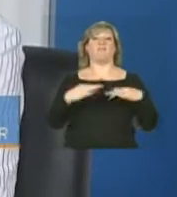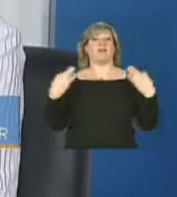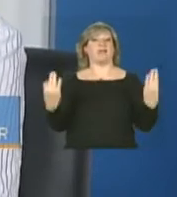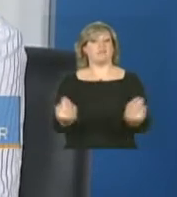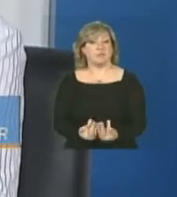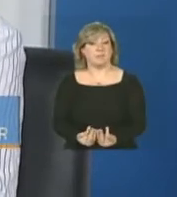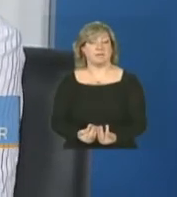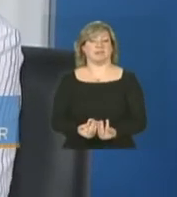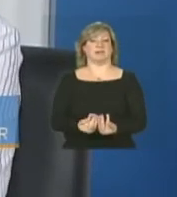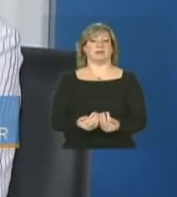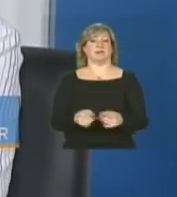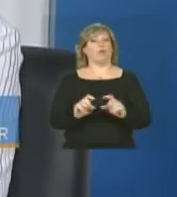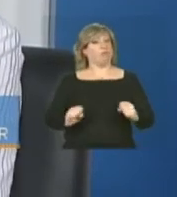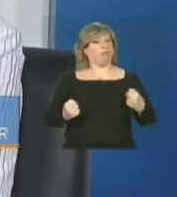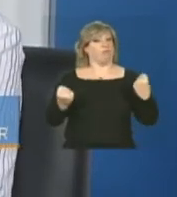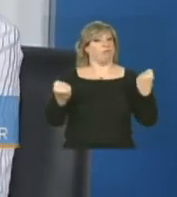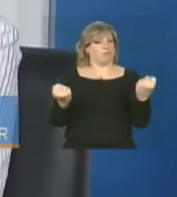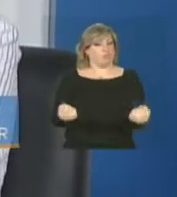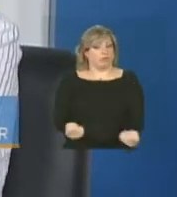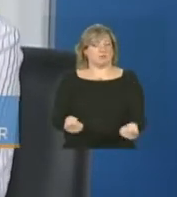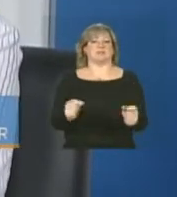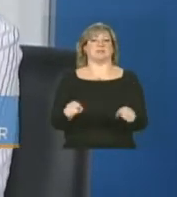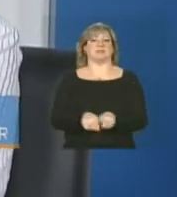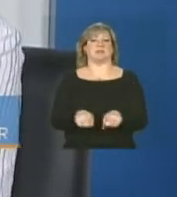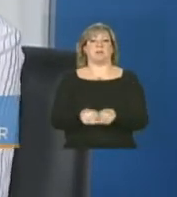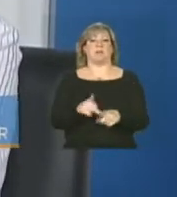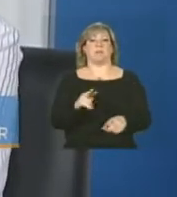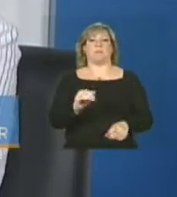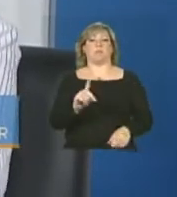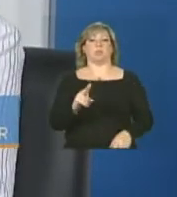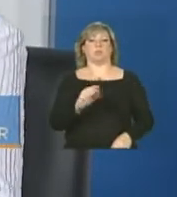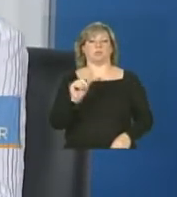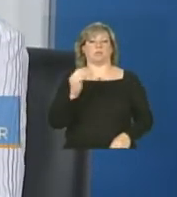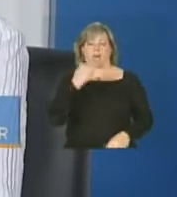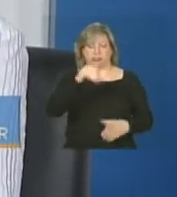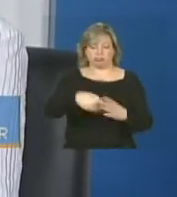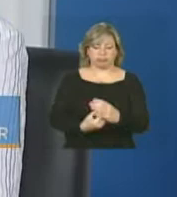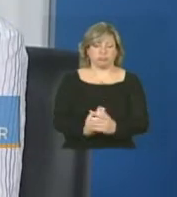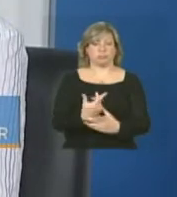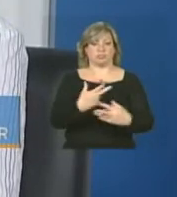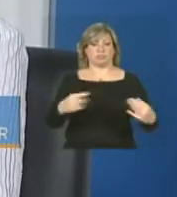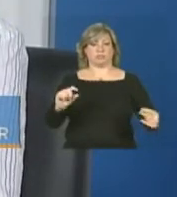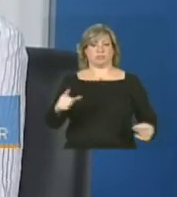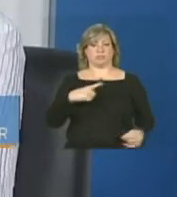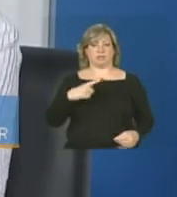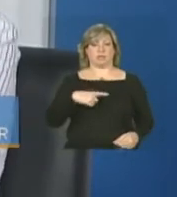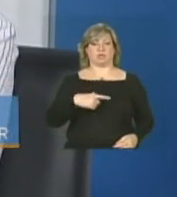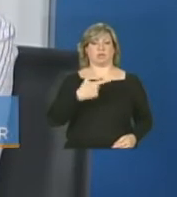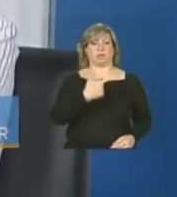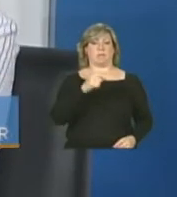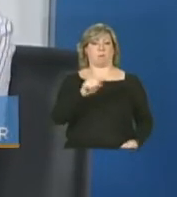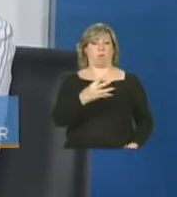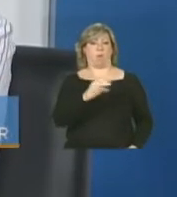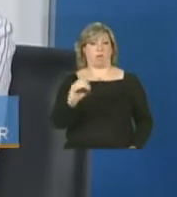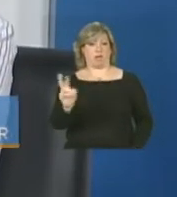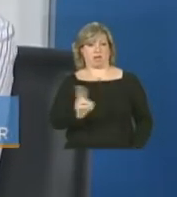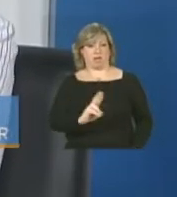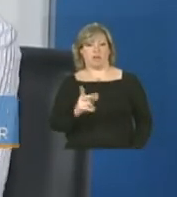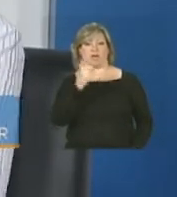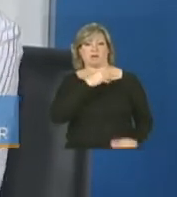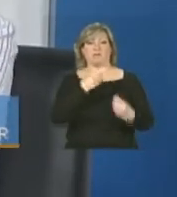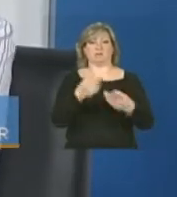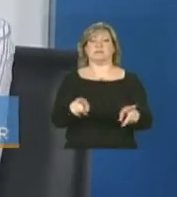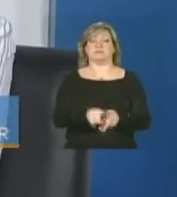né, fortalecimento da produção por meio desse recurso de R$ 2.400, acesso à água